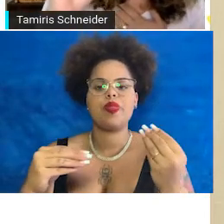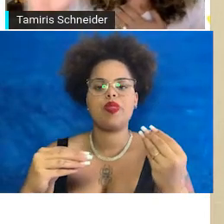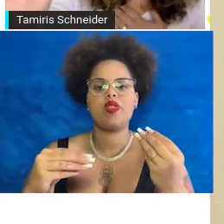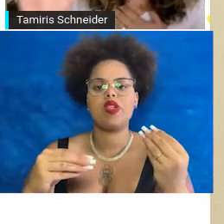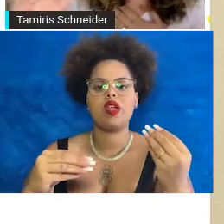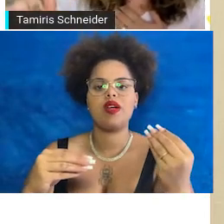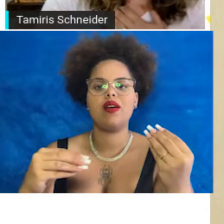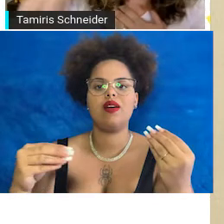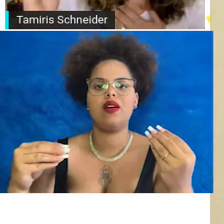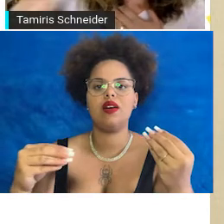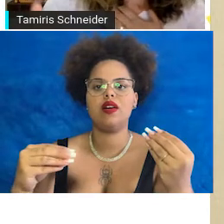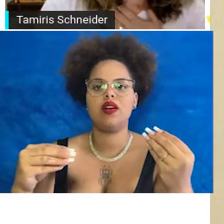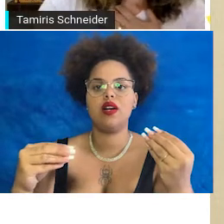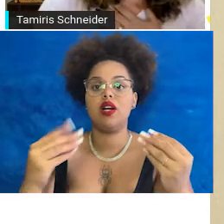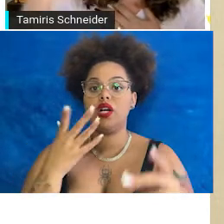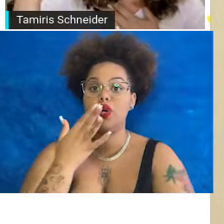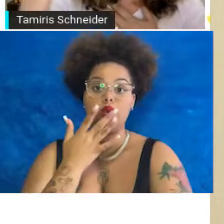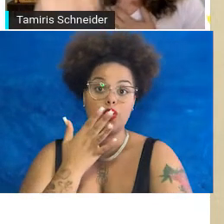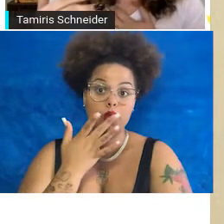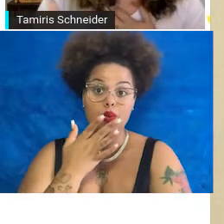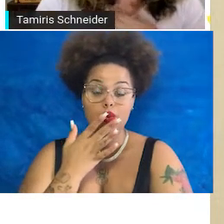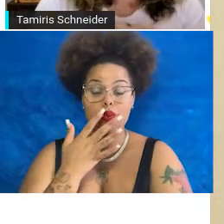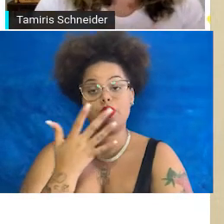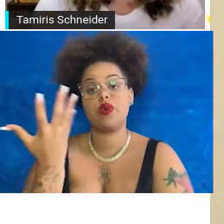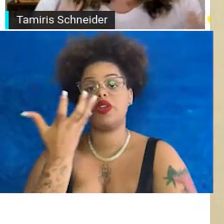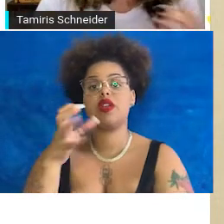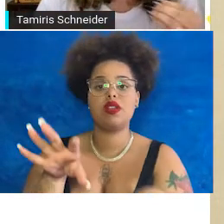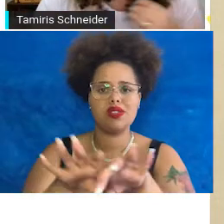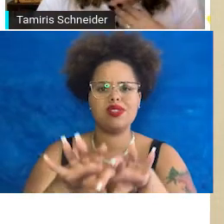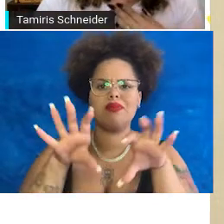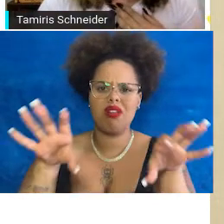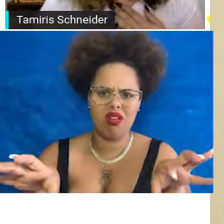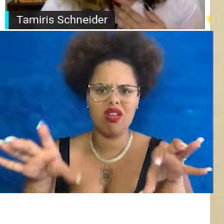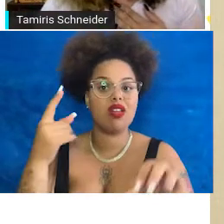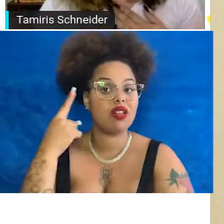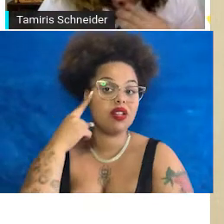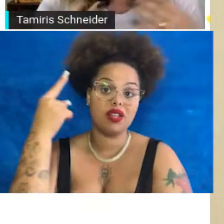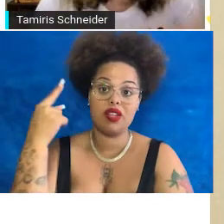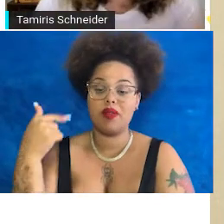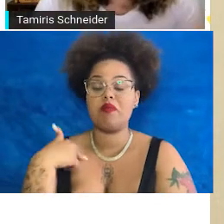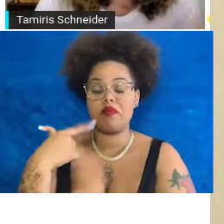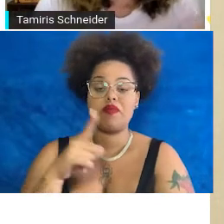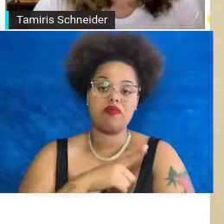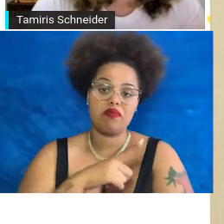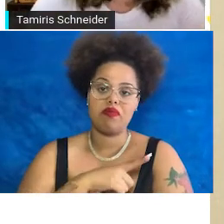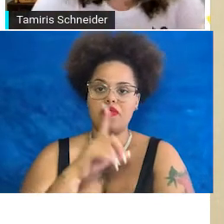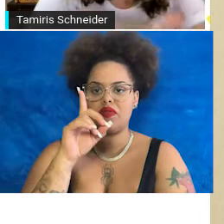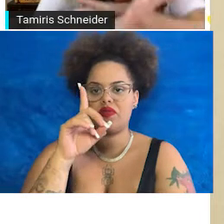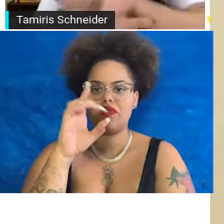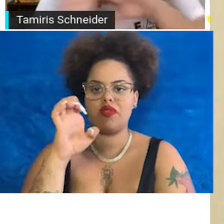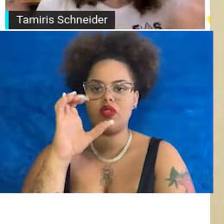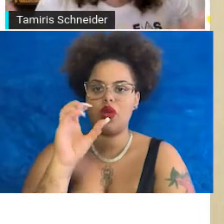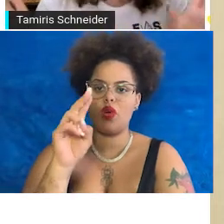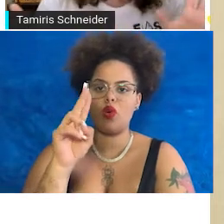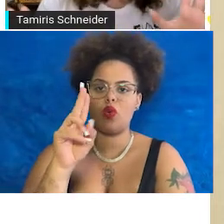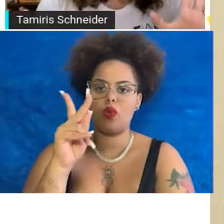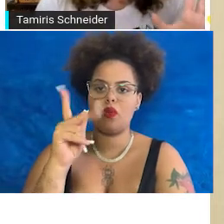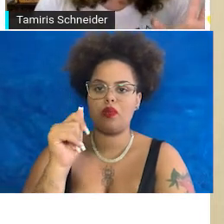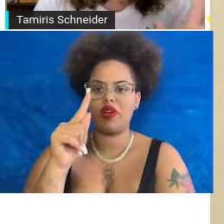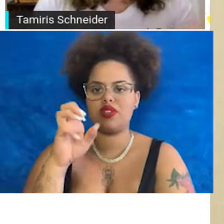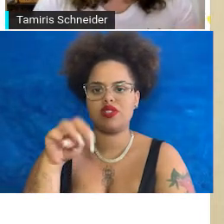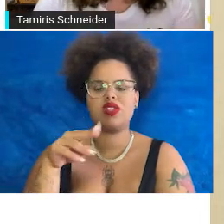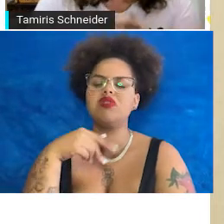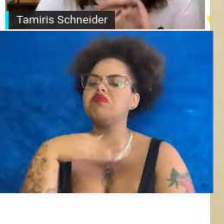Eu tenho que colocar ali as cores, eu tenho que separar. Então, essa é a ideia que eu tenho de uma decupagem. Mas você pode fazer o que